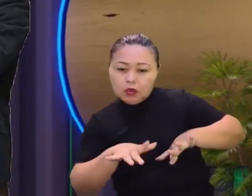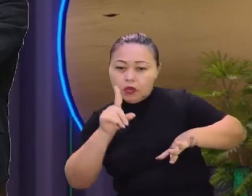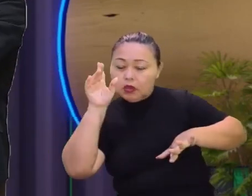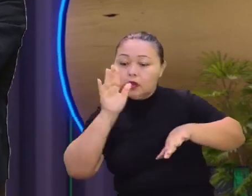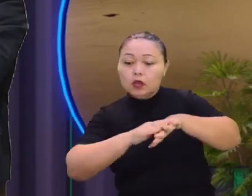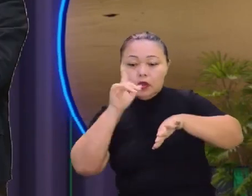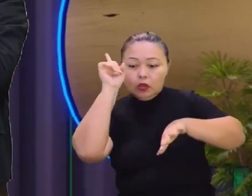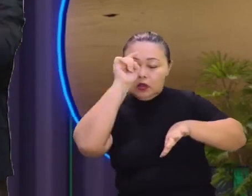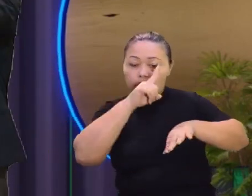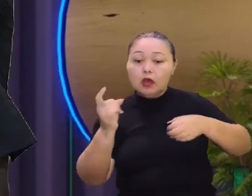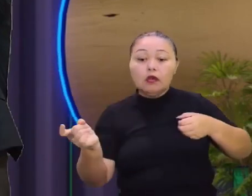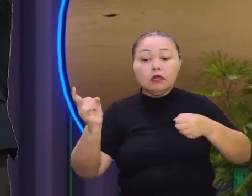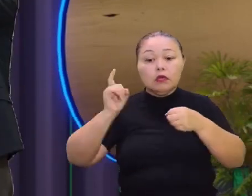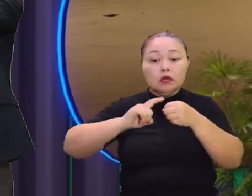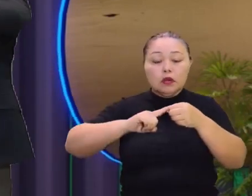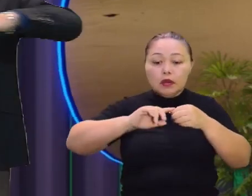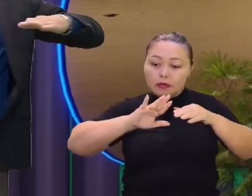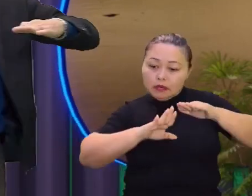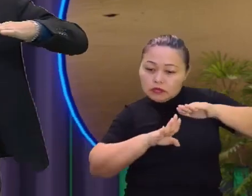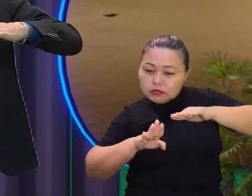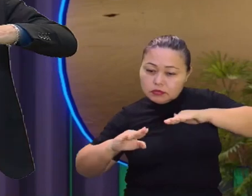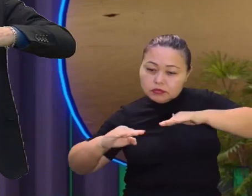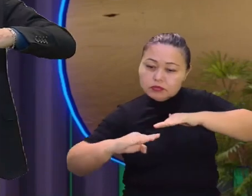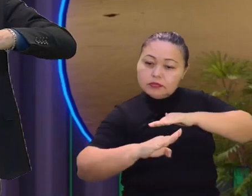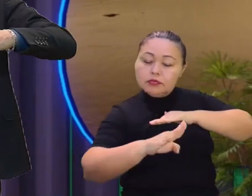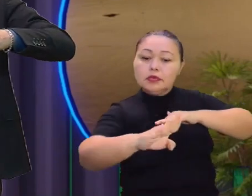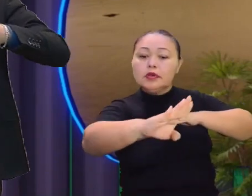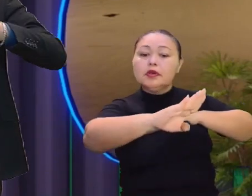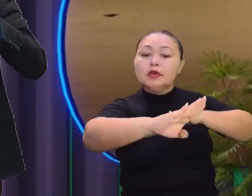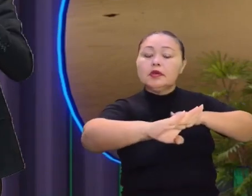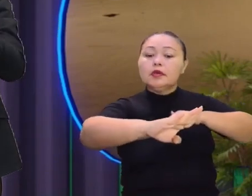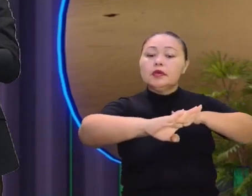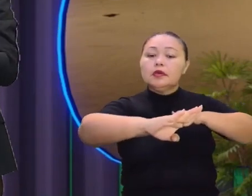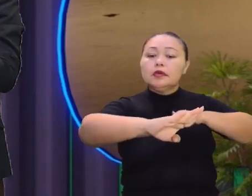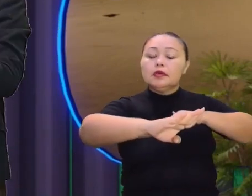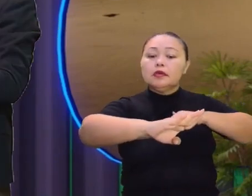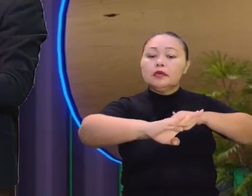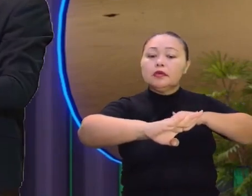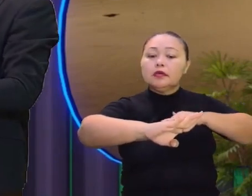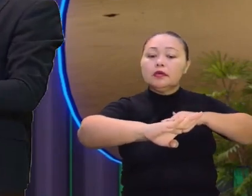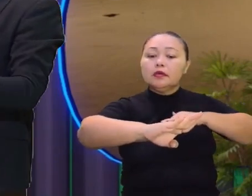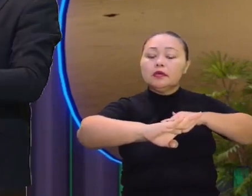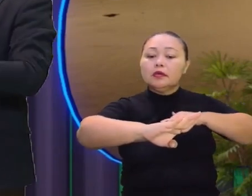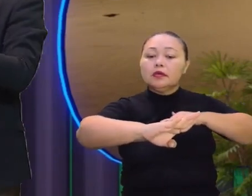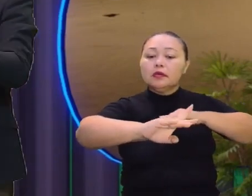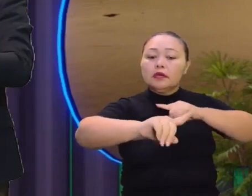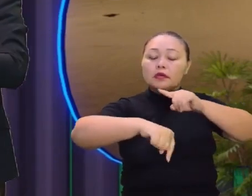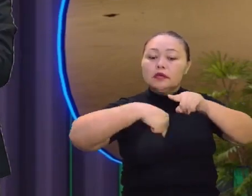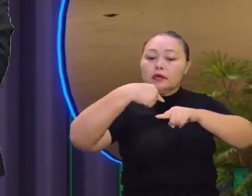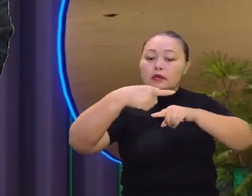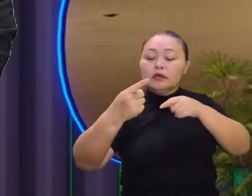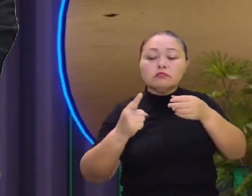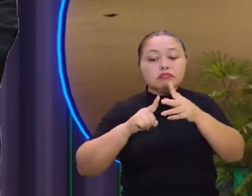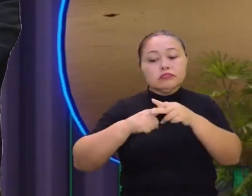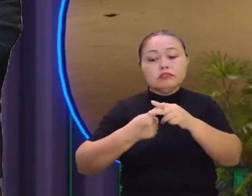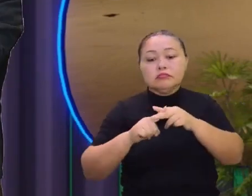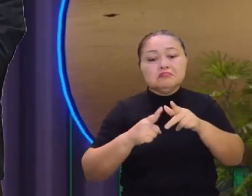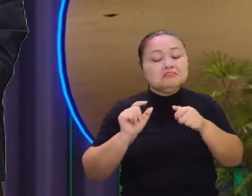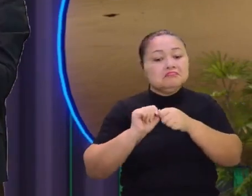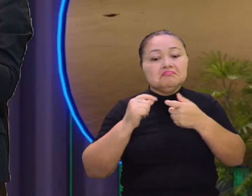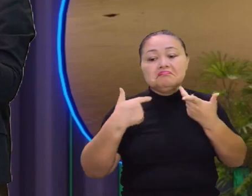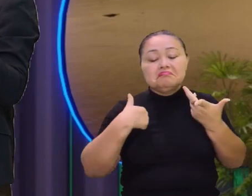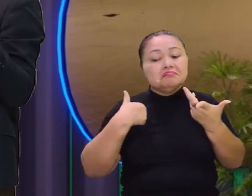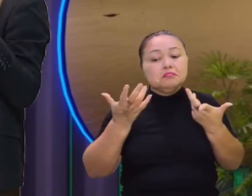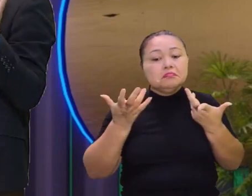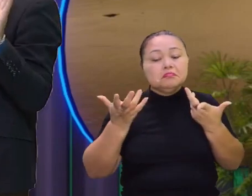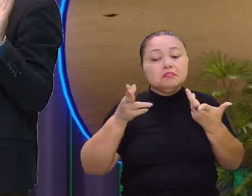muito difícil recuperar aquela parte, era justamente onde passava o trem. E aí, quando voltaram e consertaram, aí o trem, o